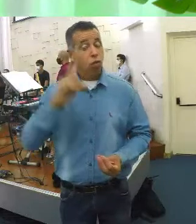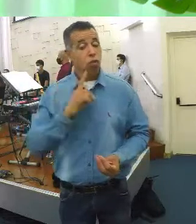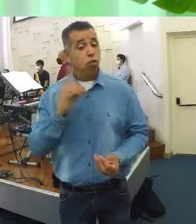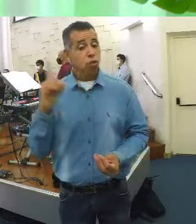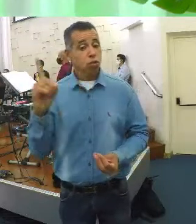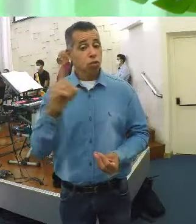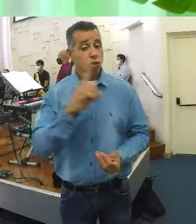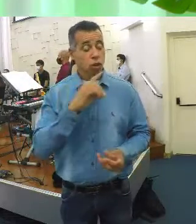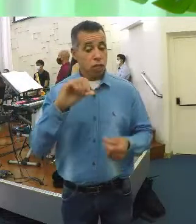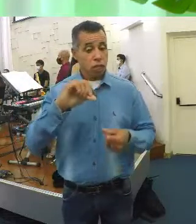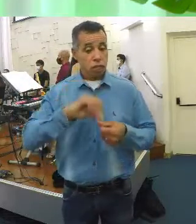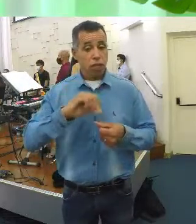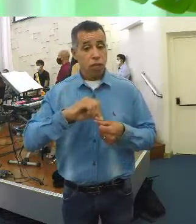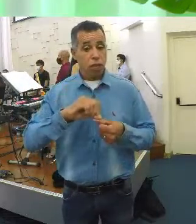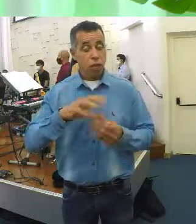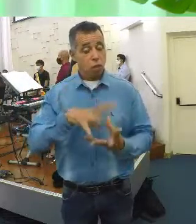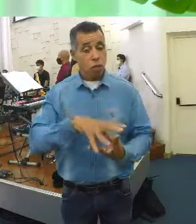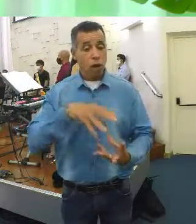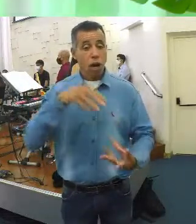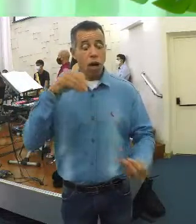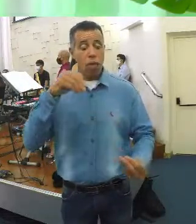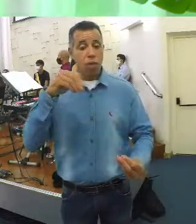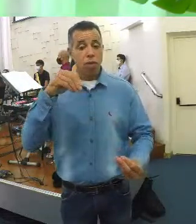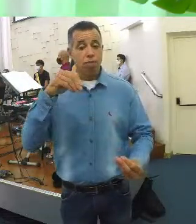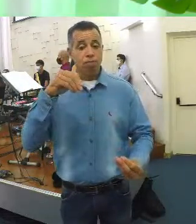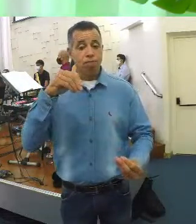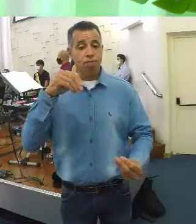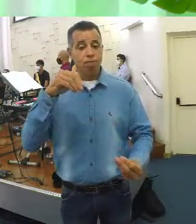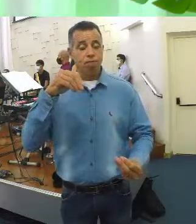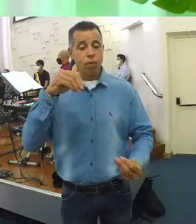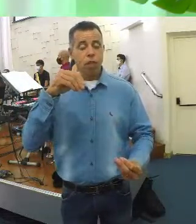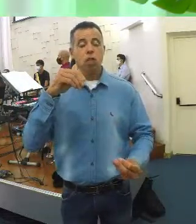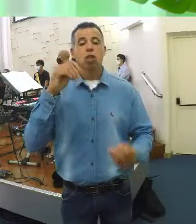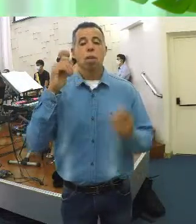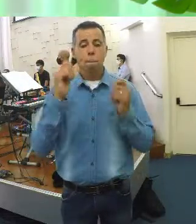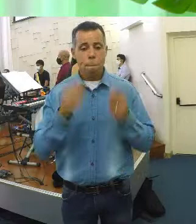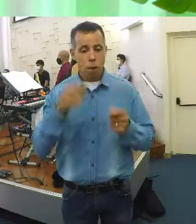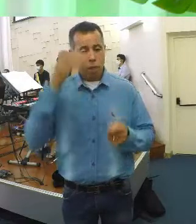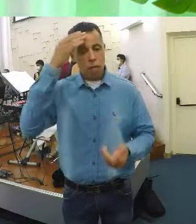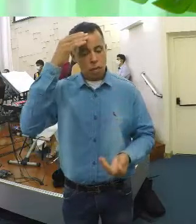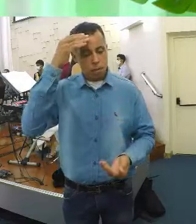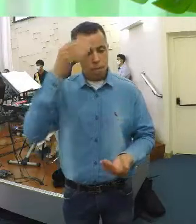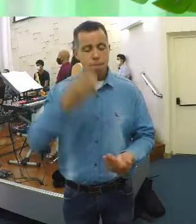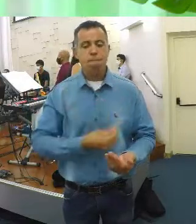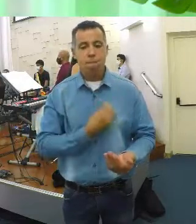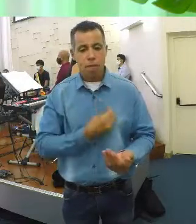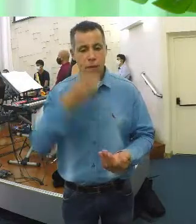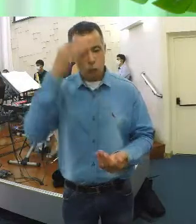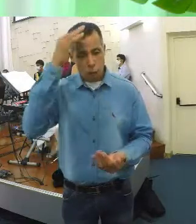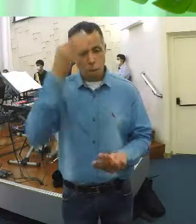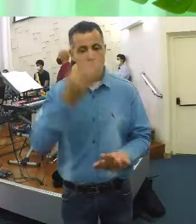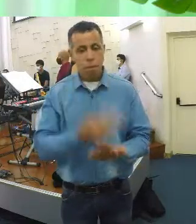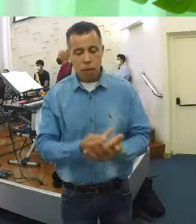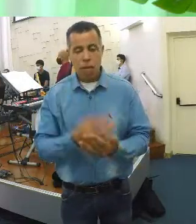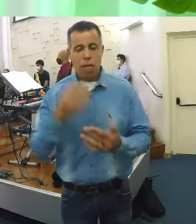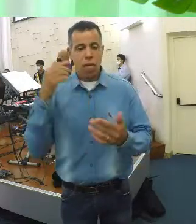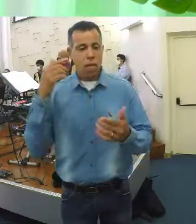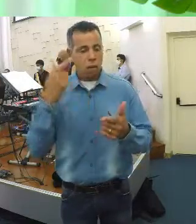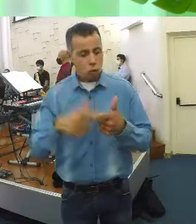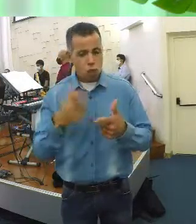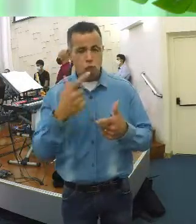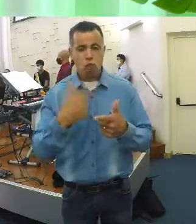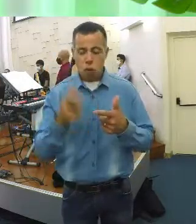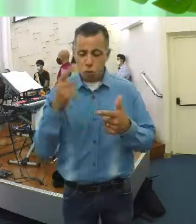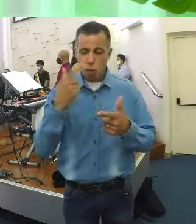e nos relacionamos com Deus. Portanto, podemos viver pela fé e dizer que sim, em meio às lutas, às aflições,